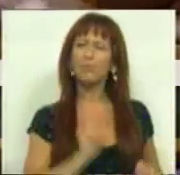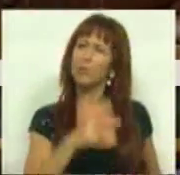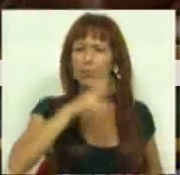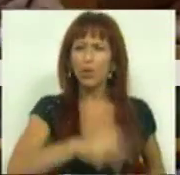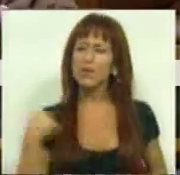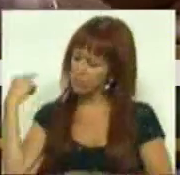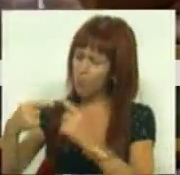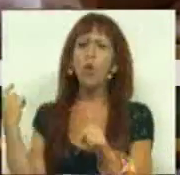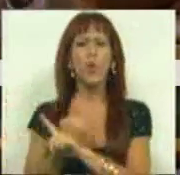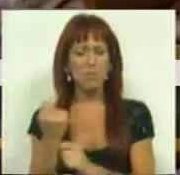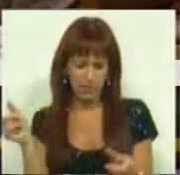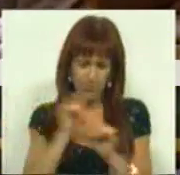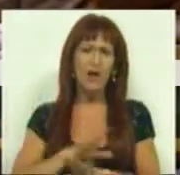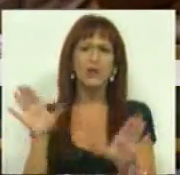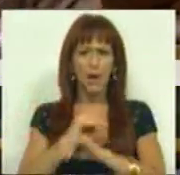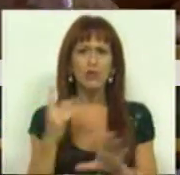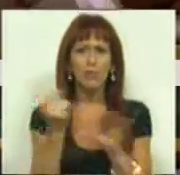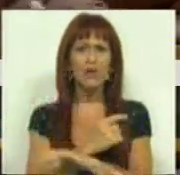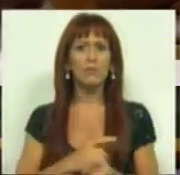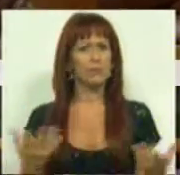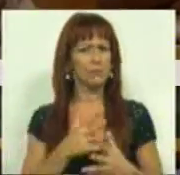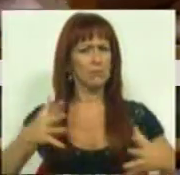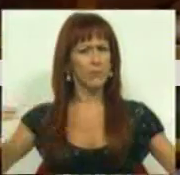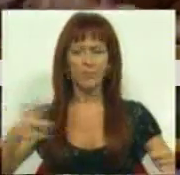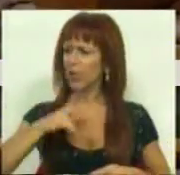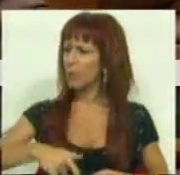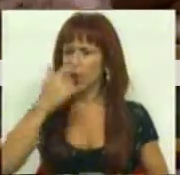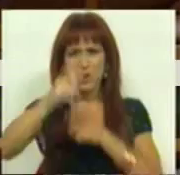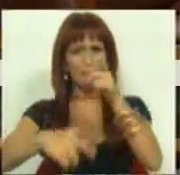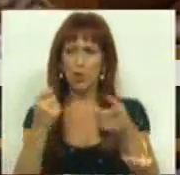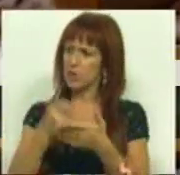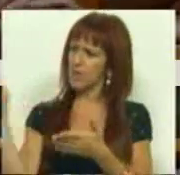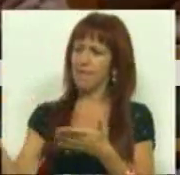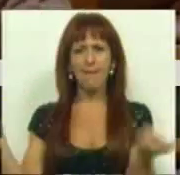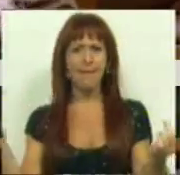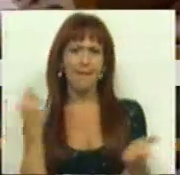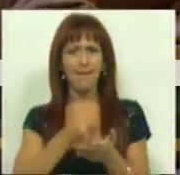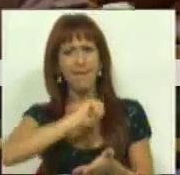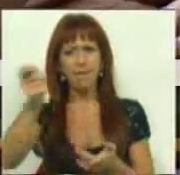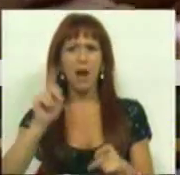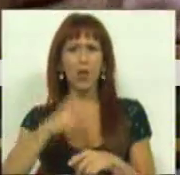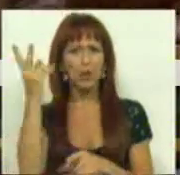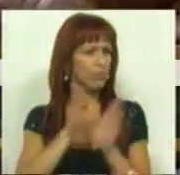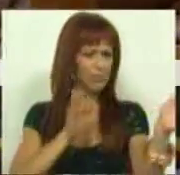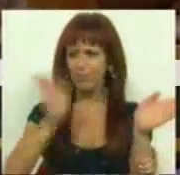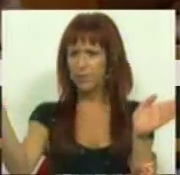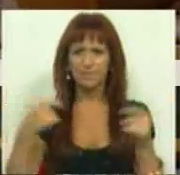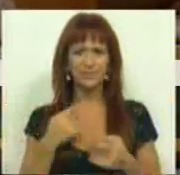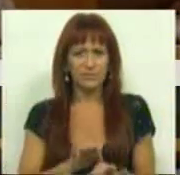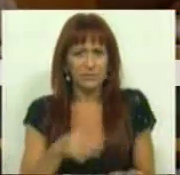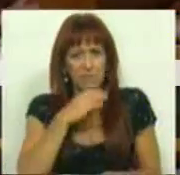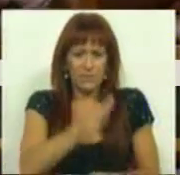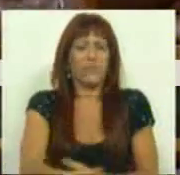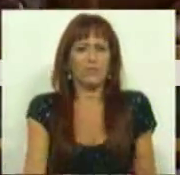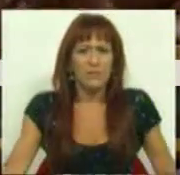e tem vindo a comprá-la crescentemente. Os portugueses, os contribuintes, estão a pagar por dois carrinhos, como sei